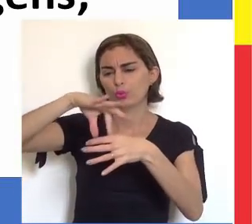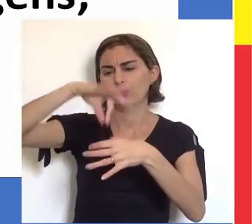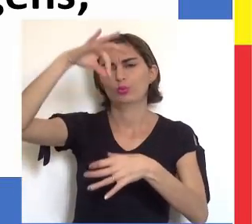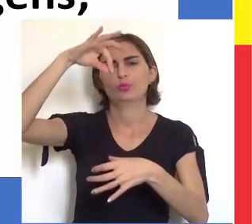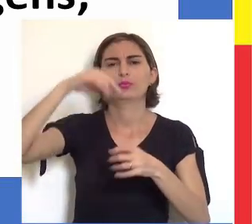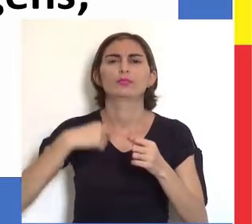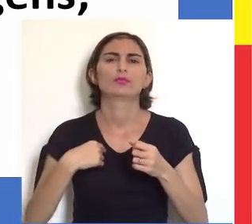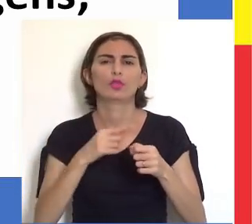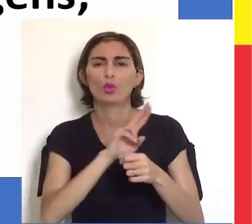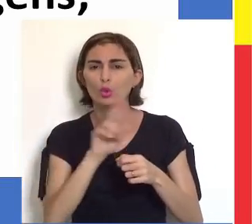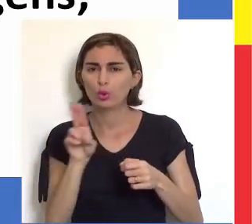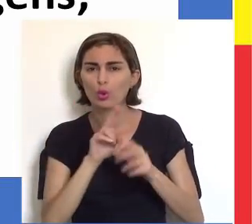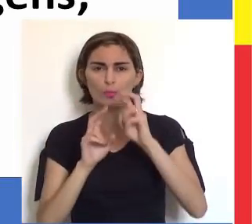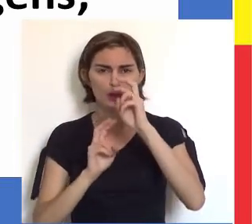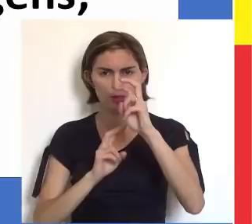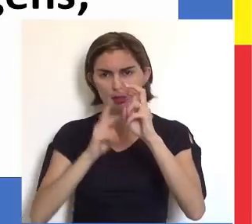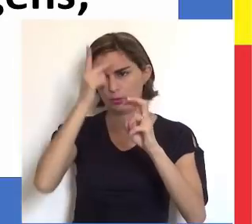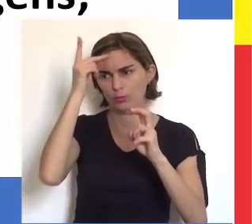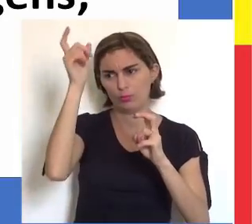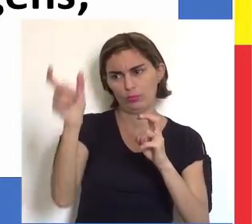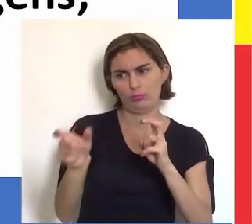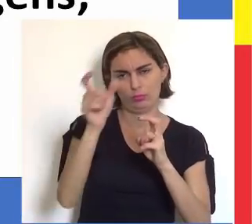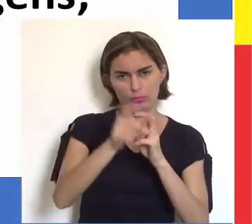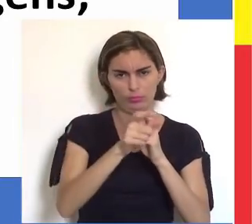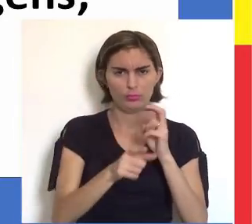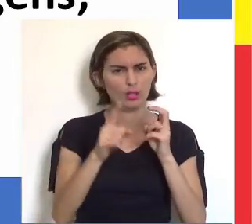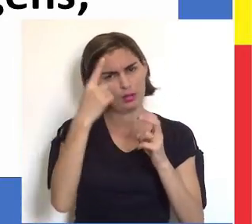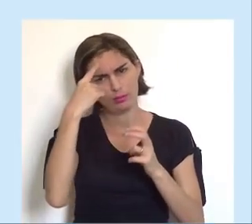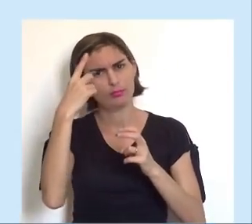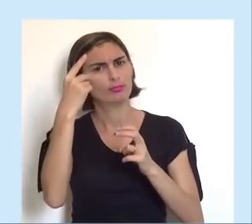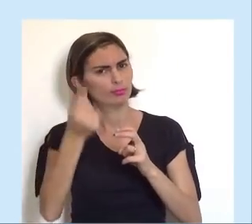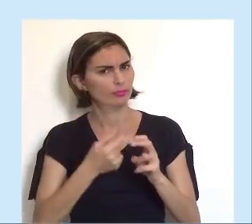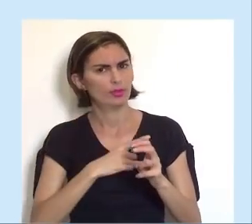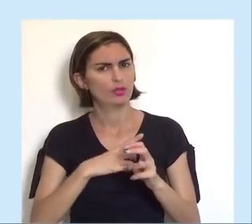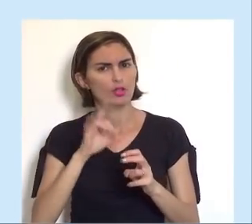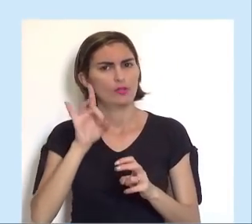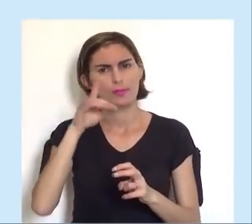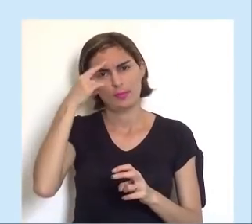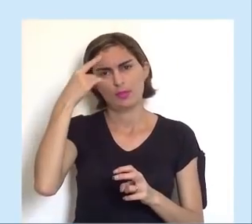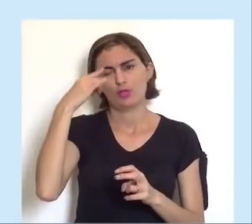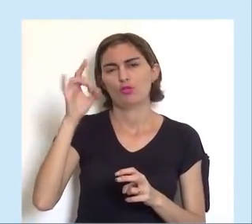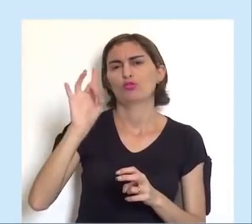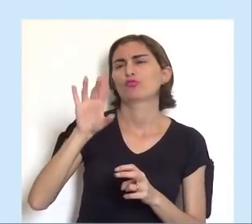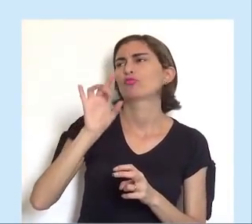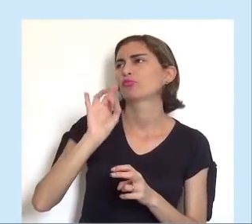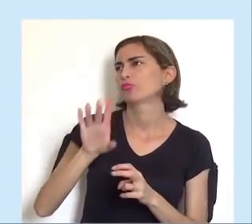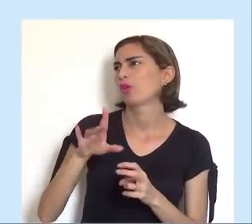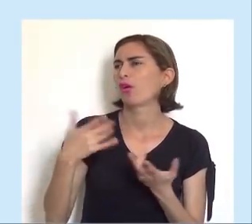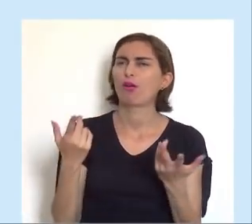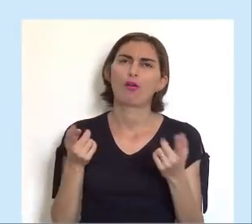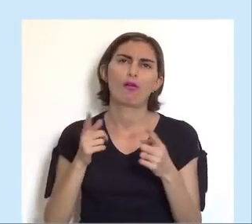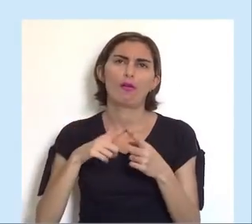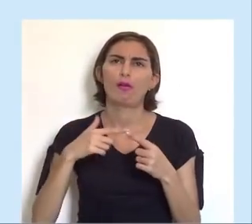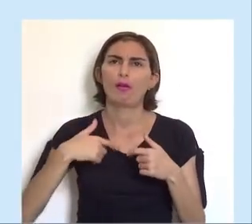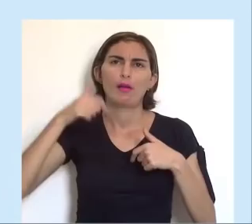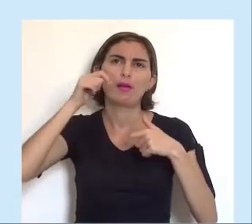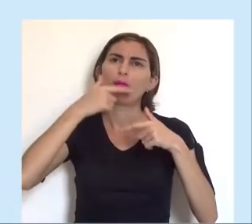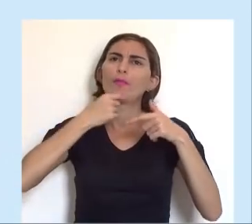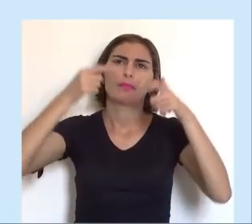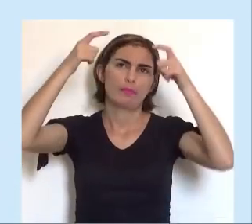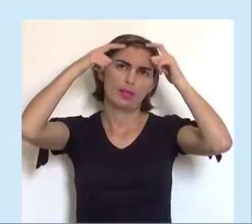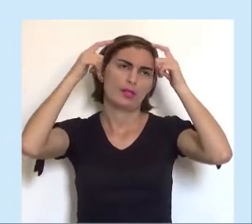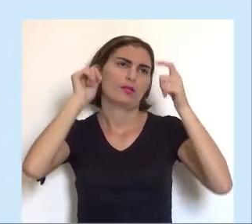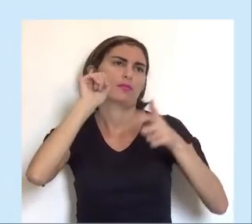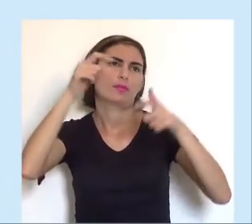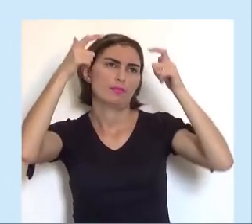vai fazer o nome de 5 personagens. Seja criativo, não pense somente em personagens do tipo um príncipe, uma princesa